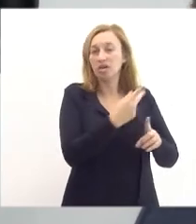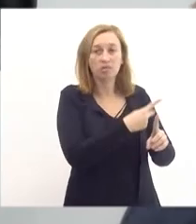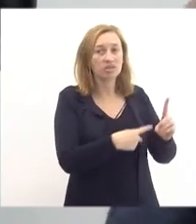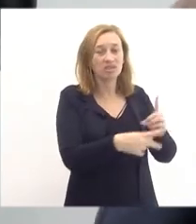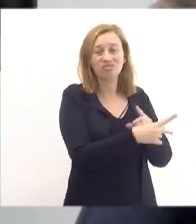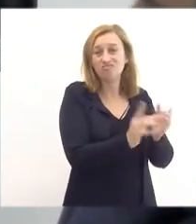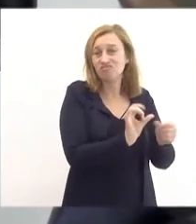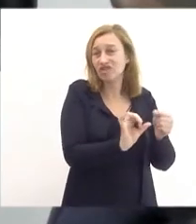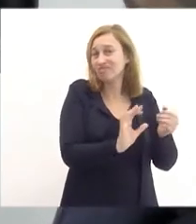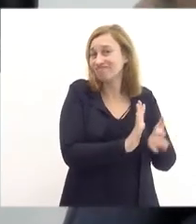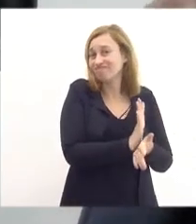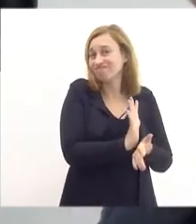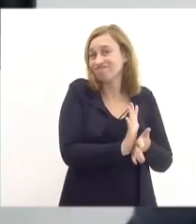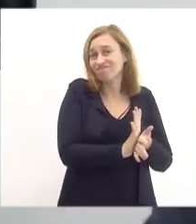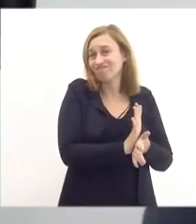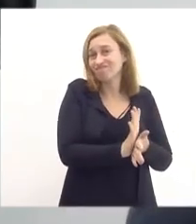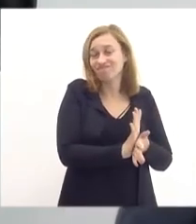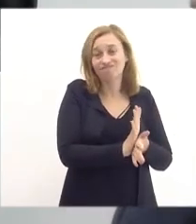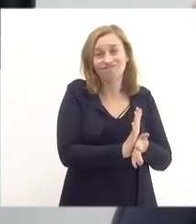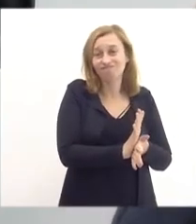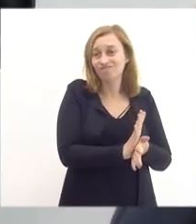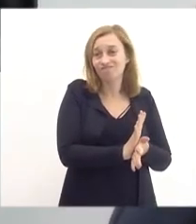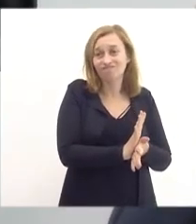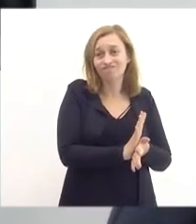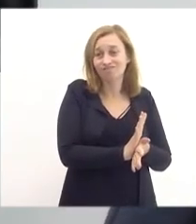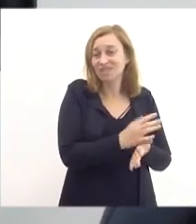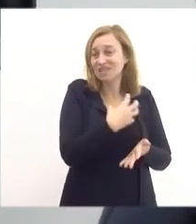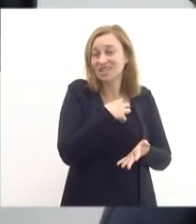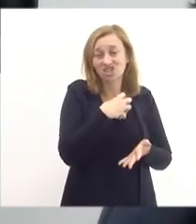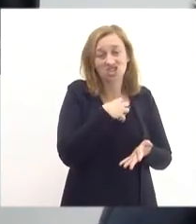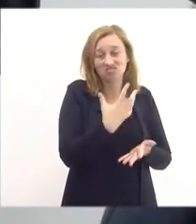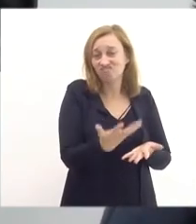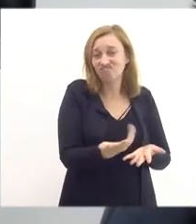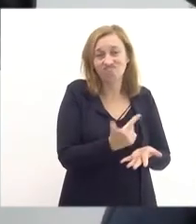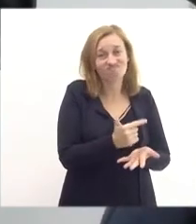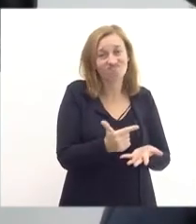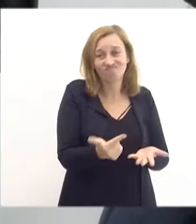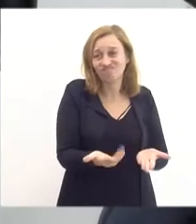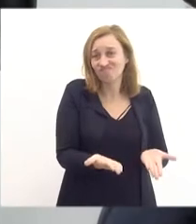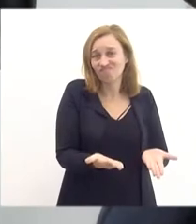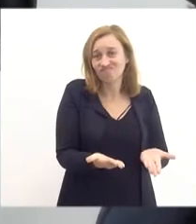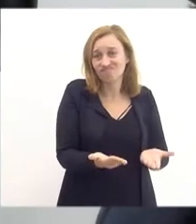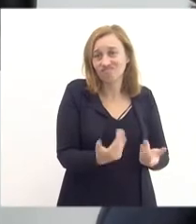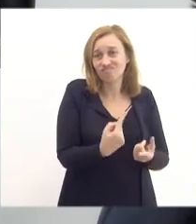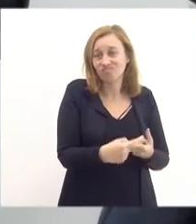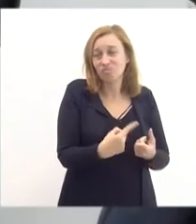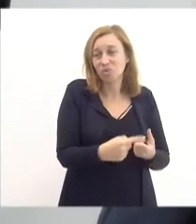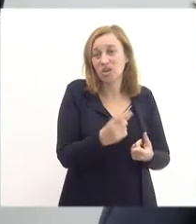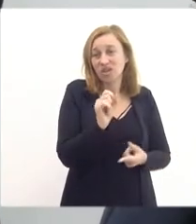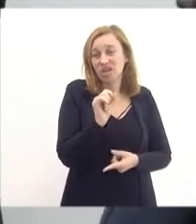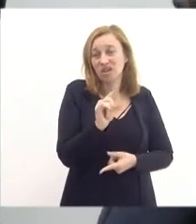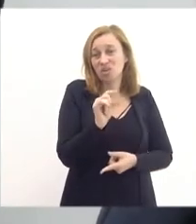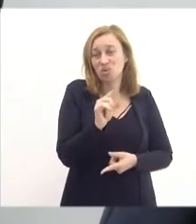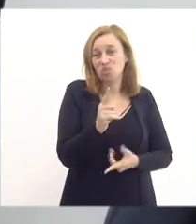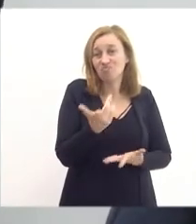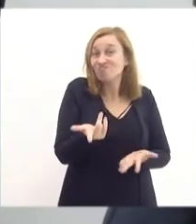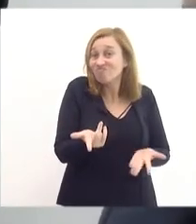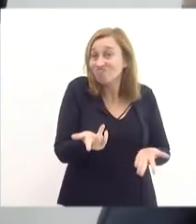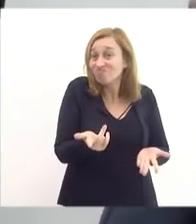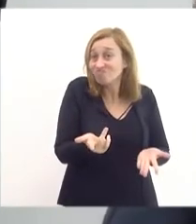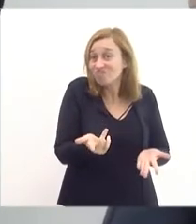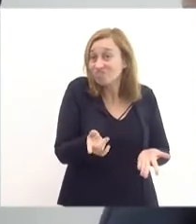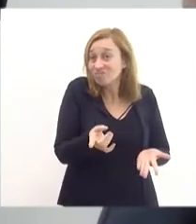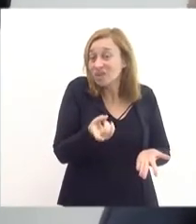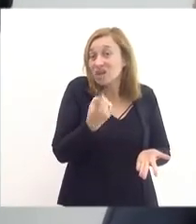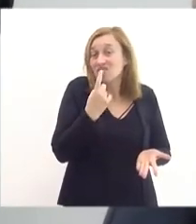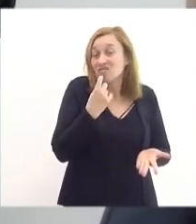faz o mesmo, no menor sentido. Porque está em azul, né? Está em